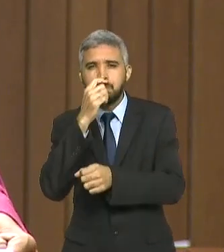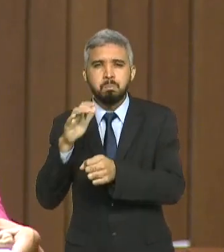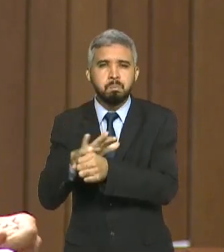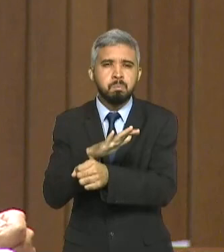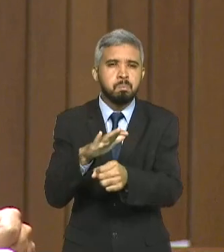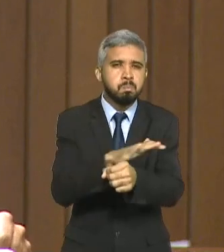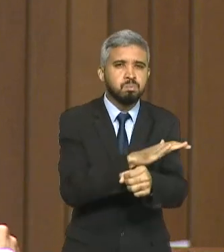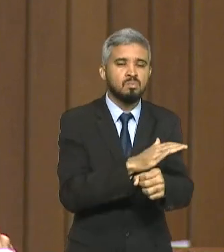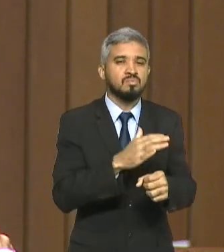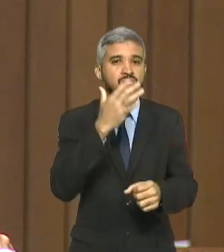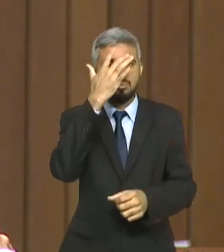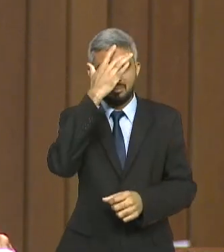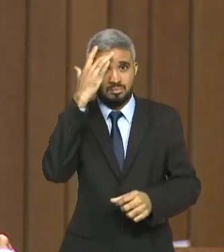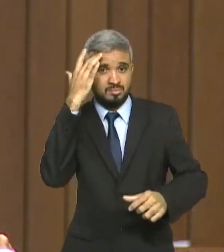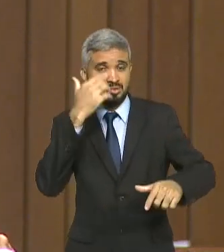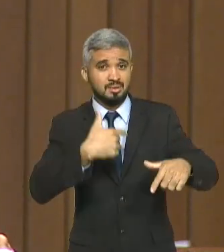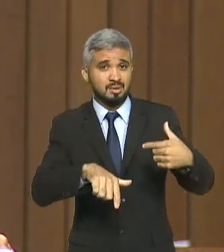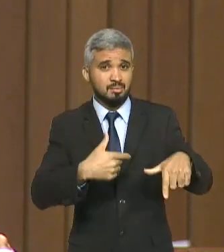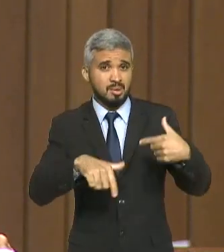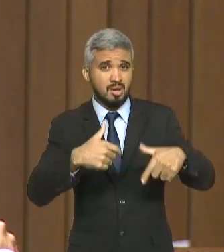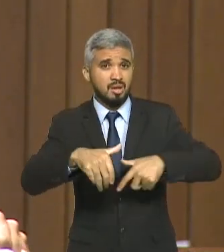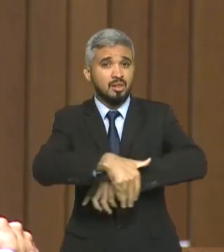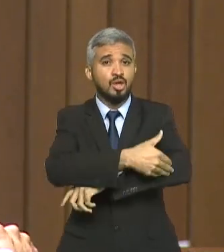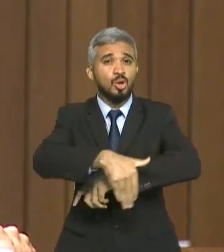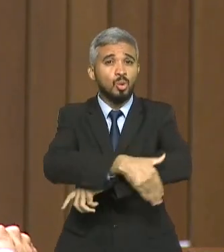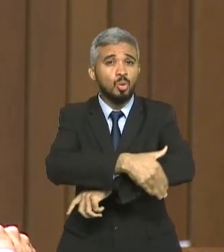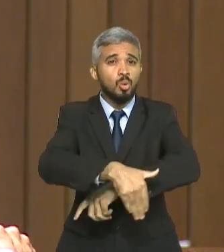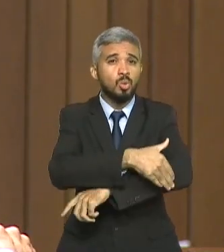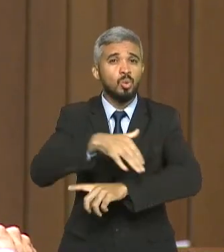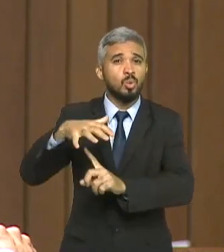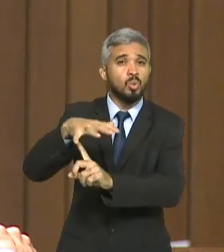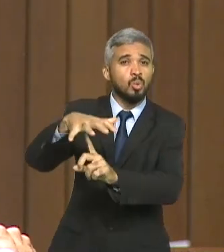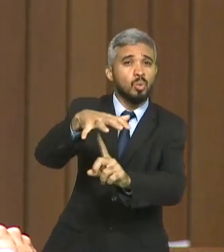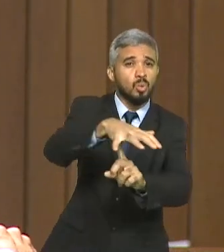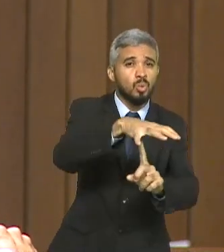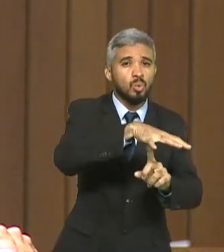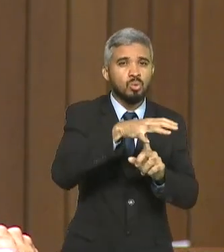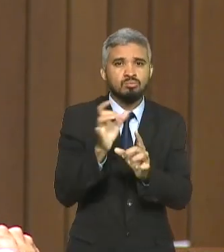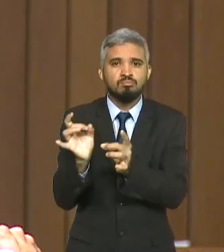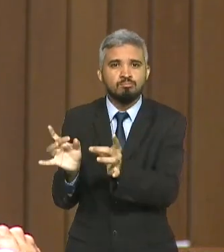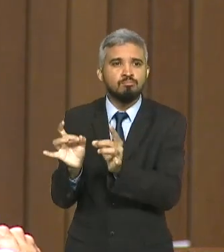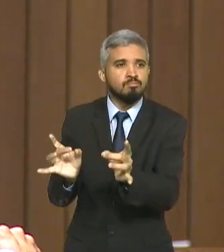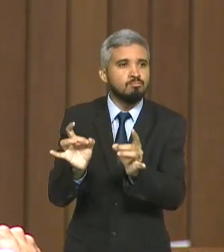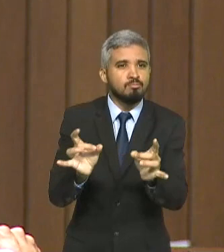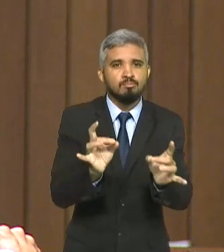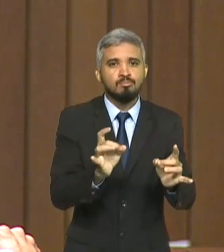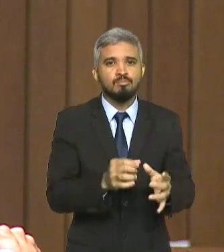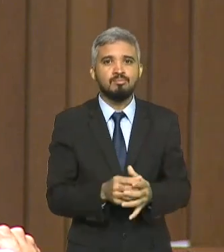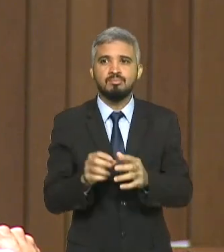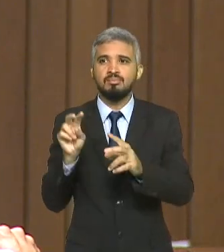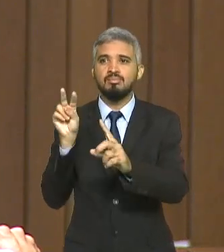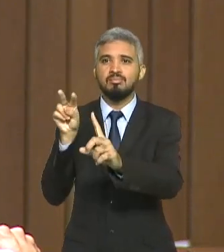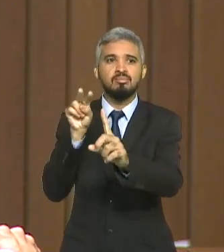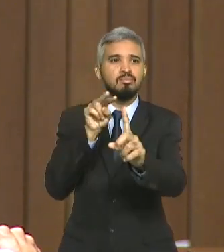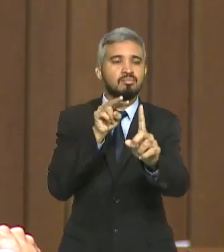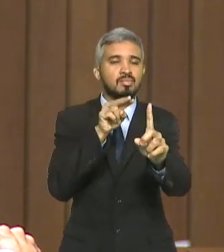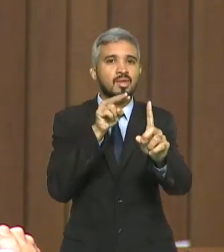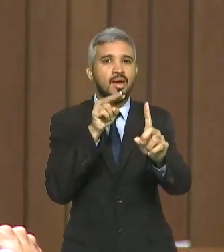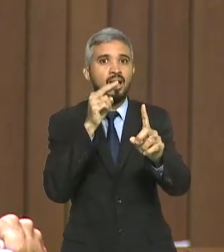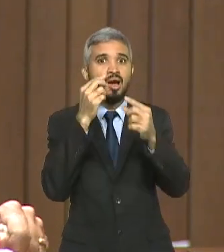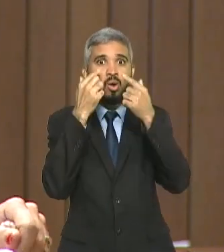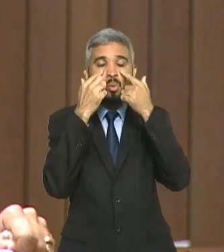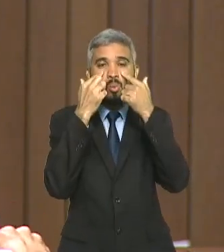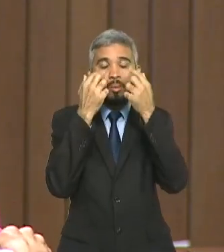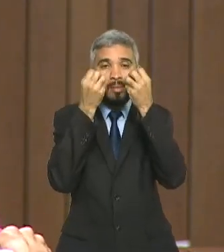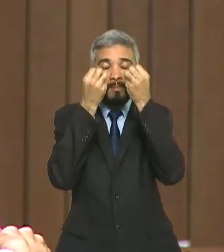os trabalhadores informais espalhados por toda a cidade e pude ver, ainda acima de tudo, o brilho no olhar das pessoas que ali estavam.